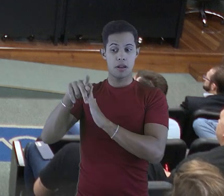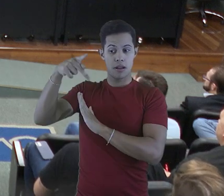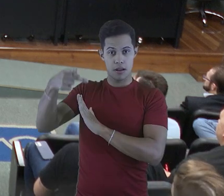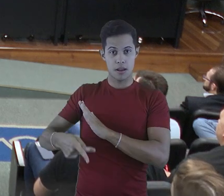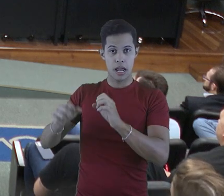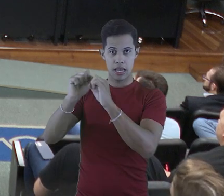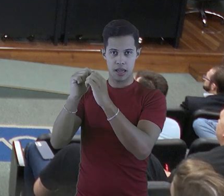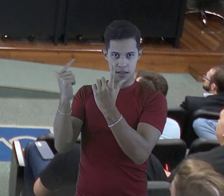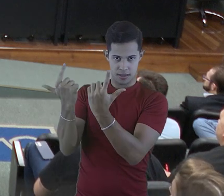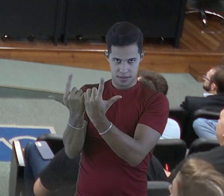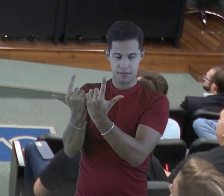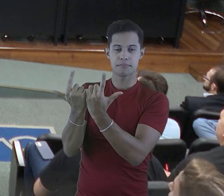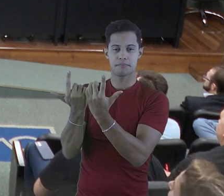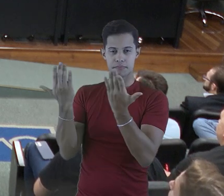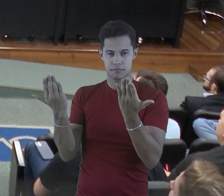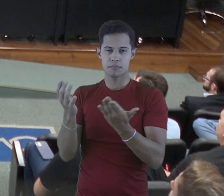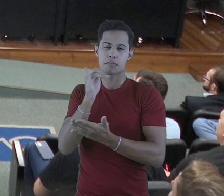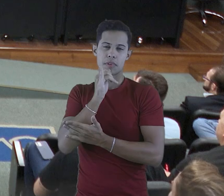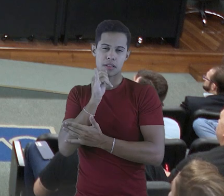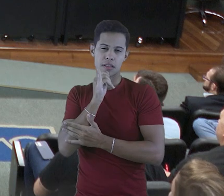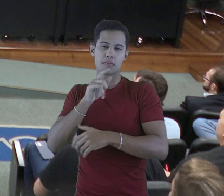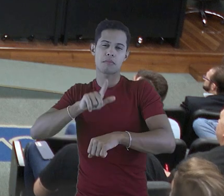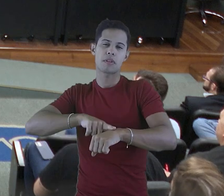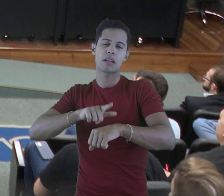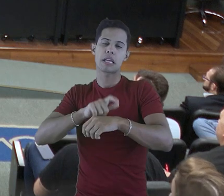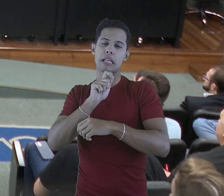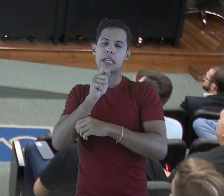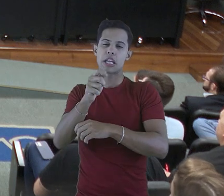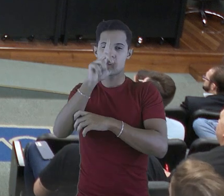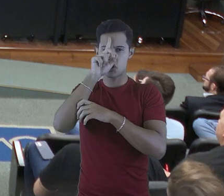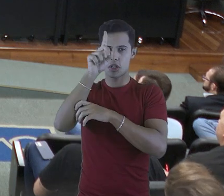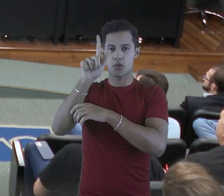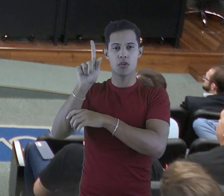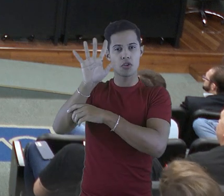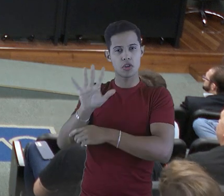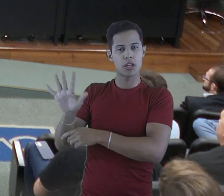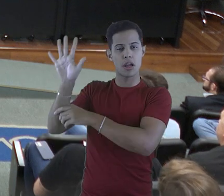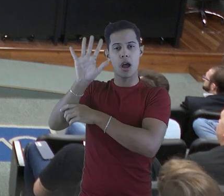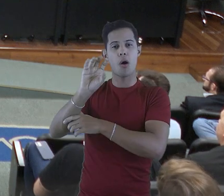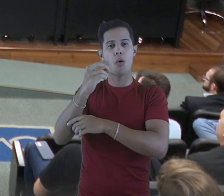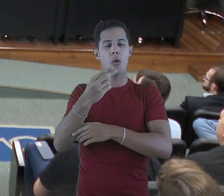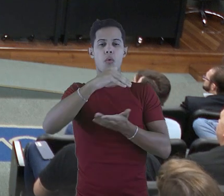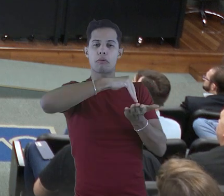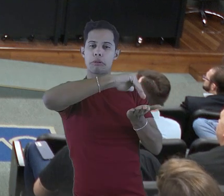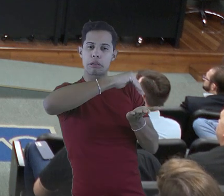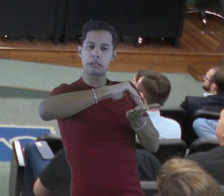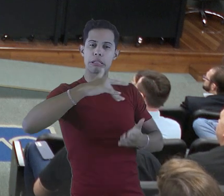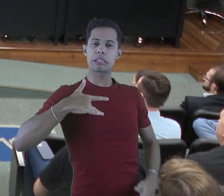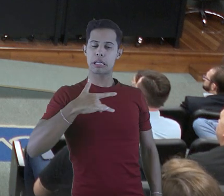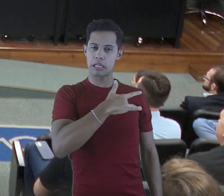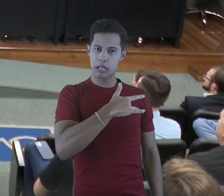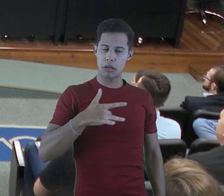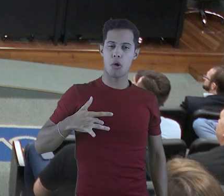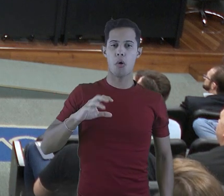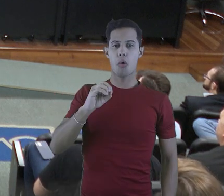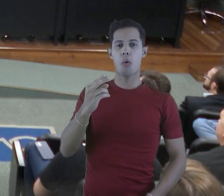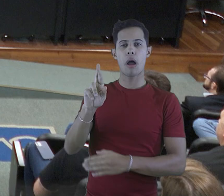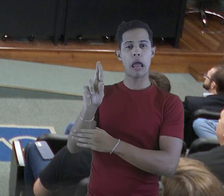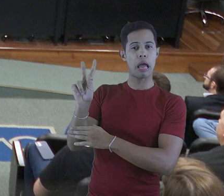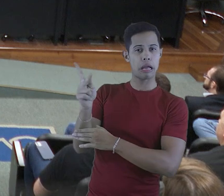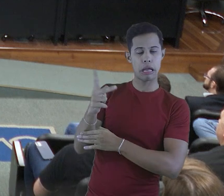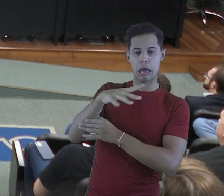geral uma entrevista com o setor de saúde uma entrevista com recursos humanos vamos fazer entrevistas por amostragens com 3, 4